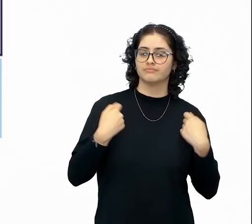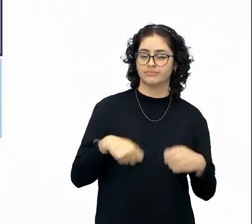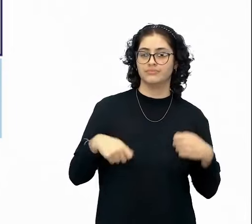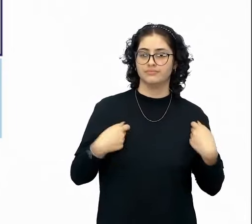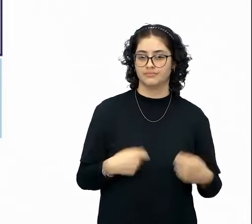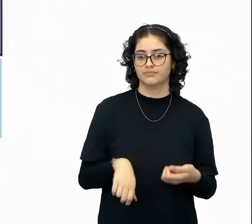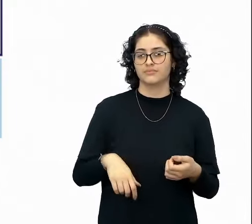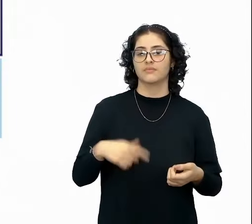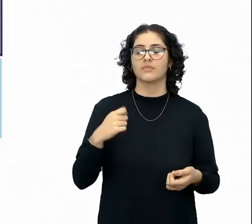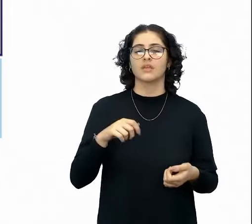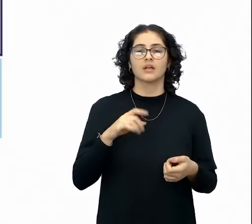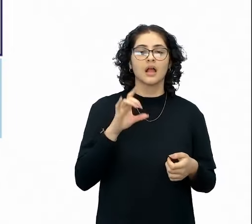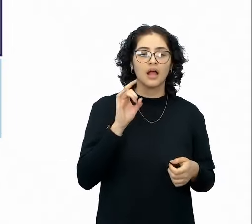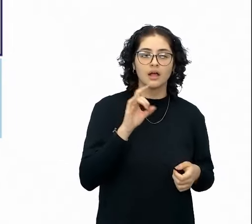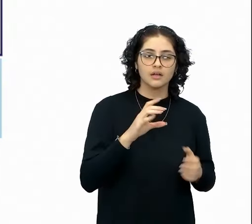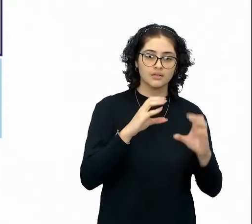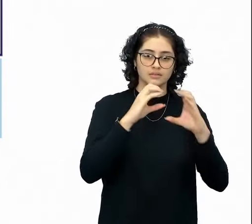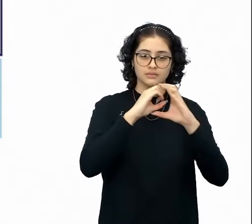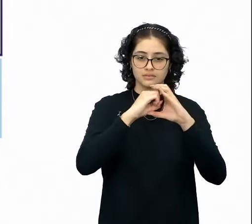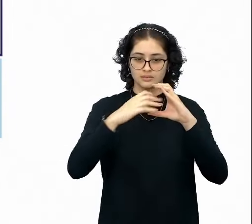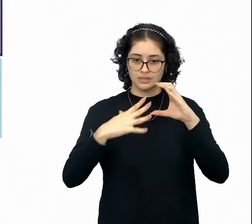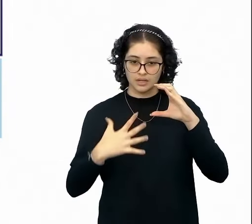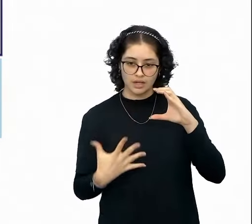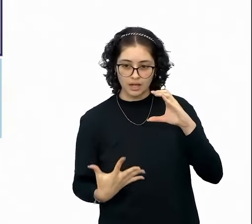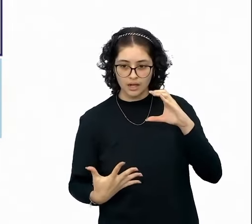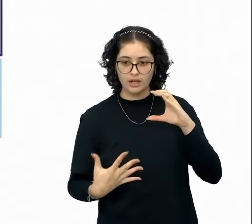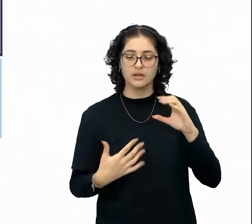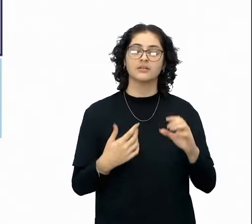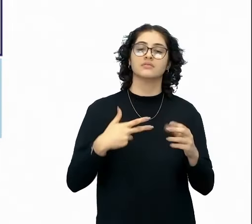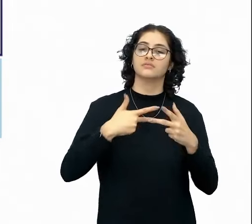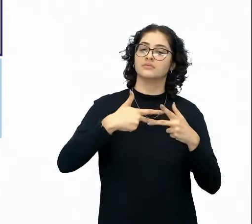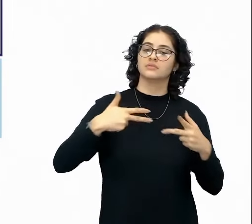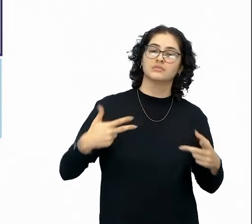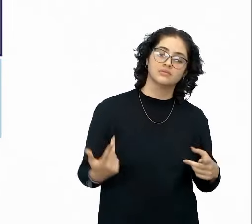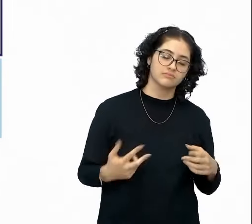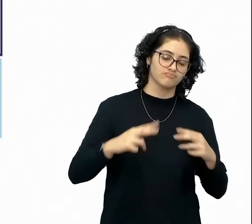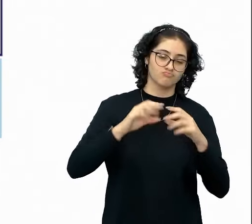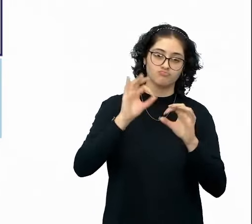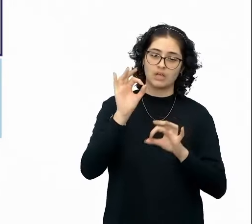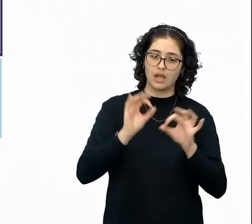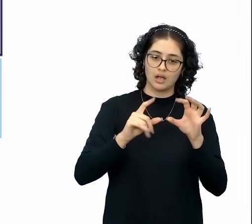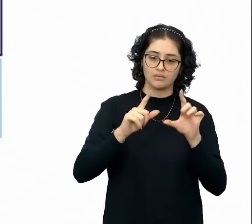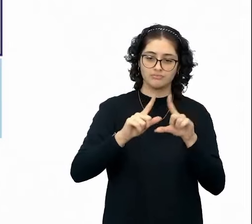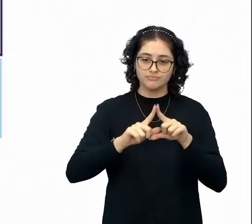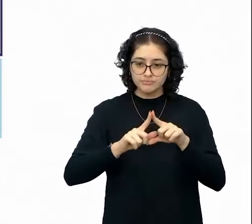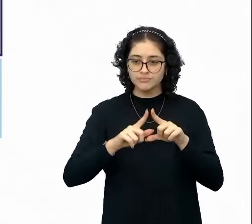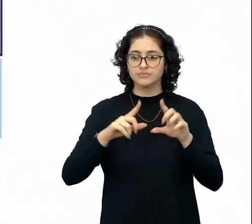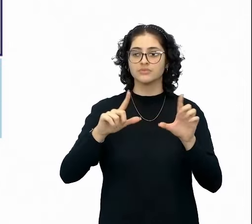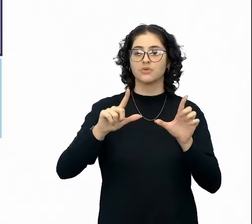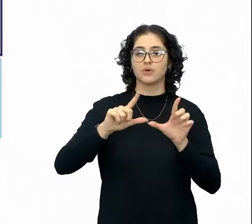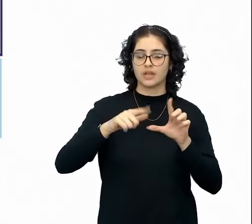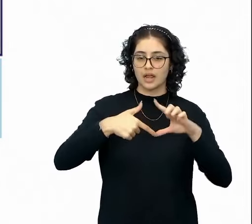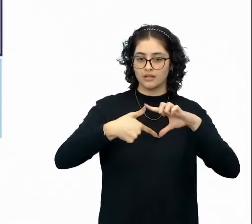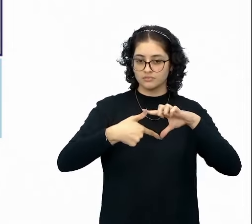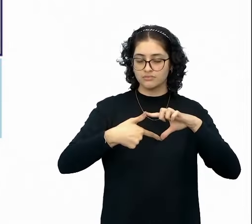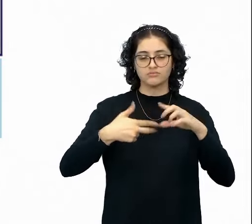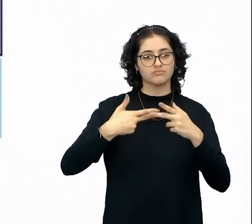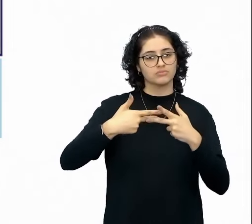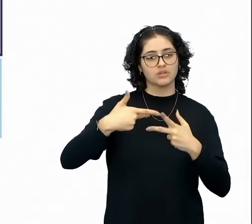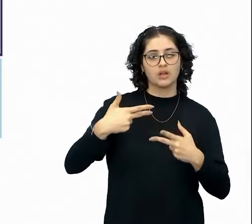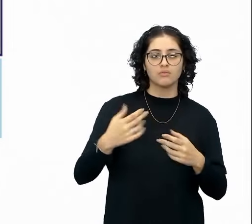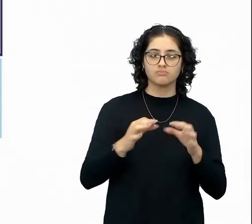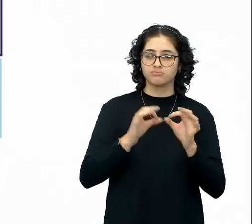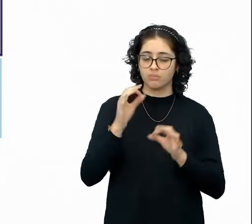as características, né, de triângulos, de retângulos, ele tem que saber aqui o que é proporcionalidade.